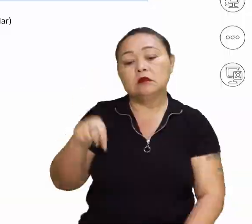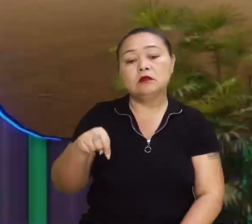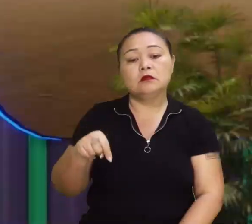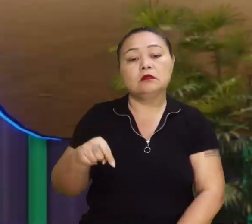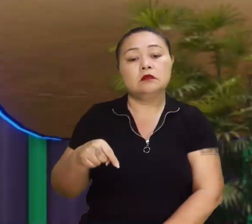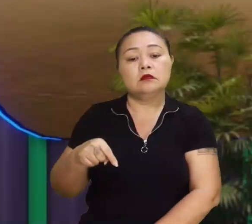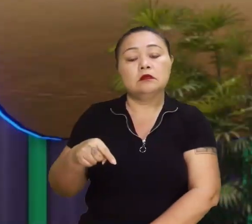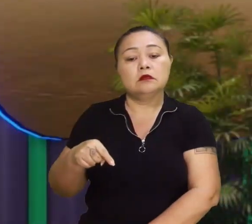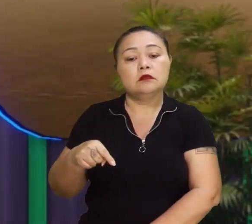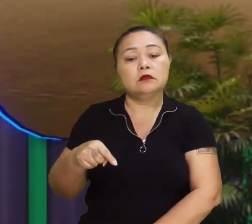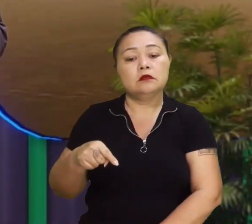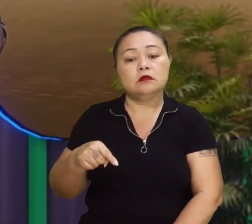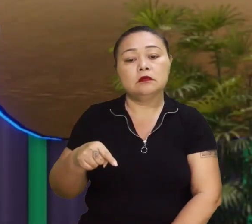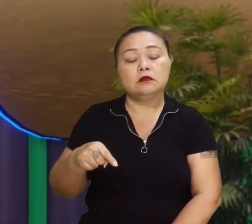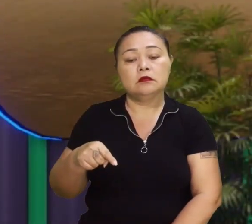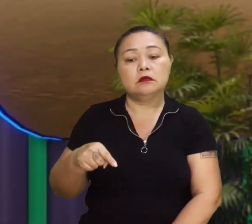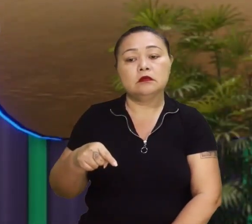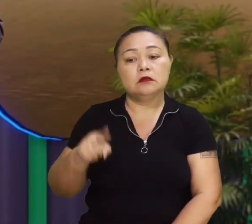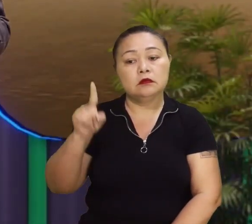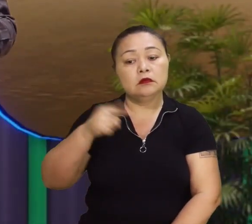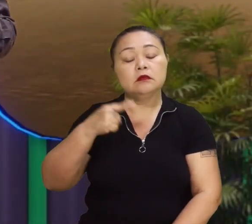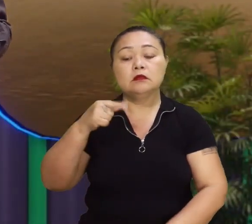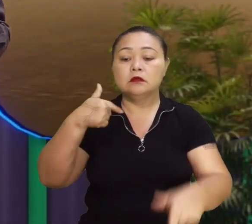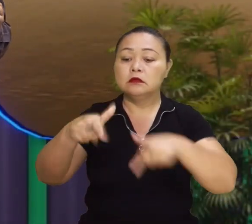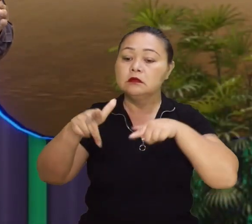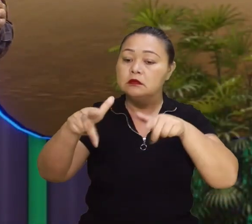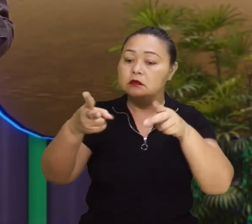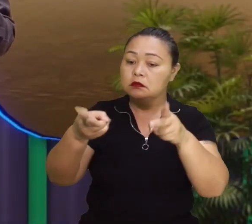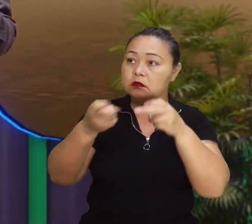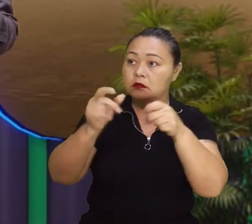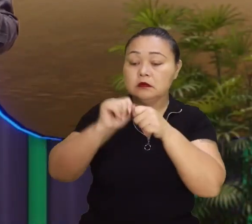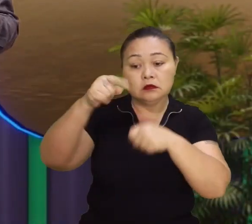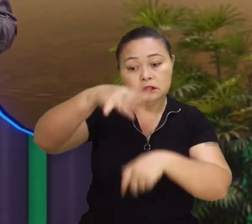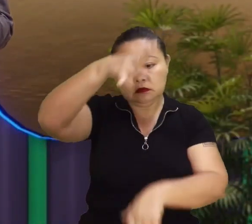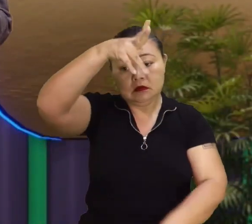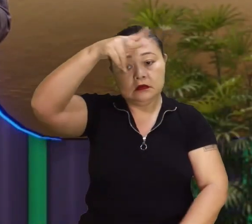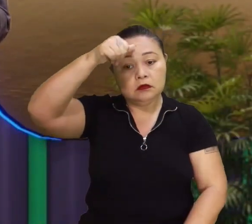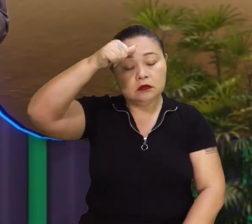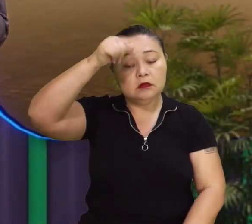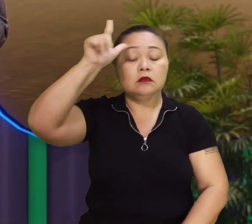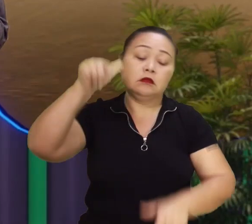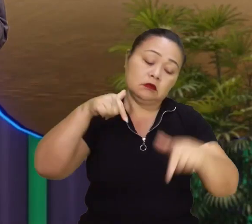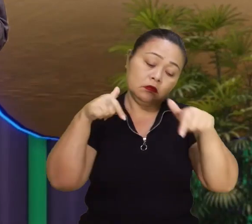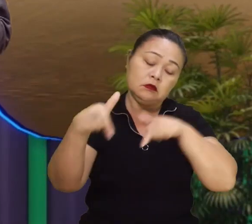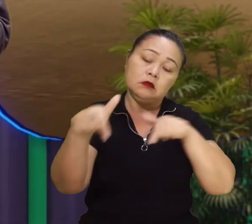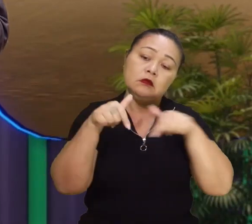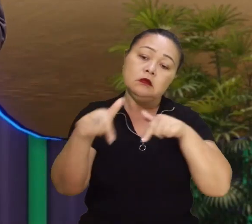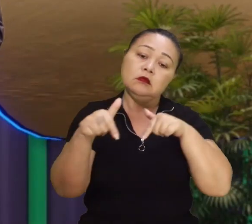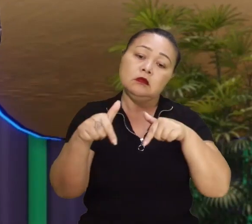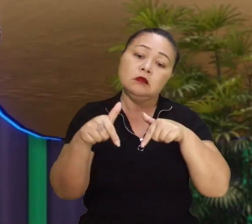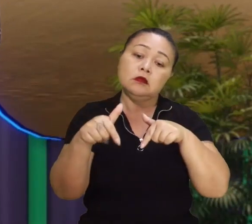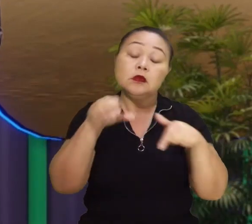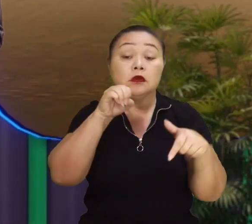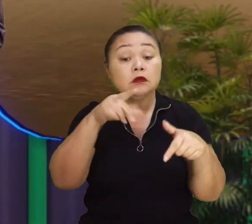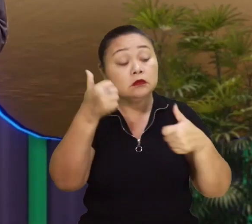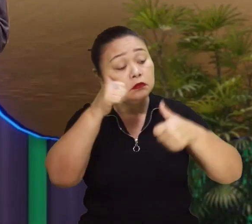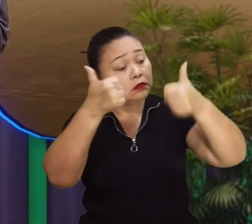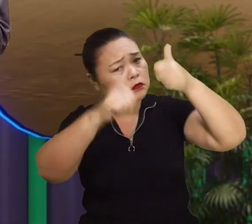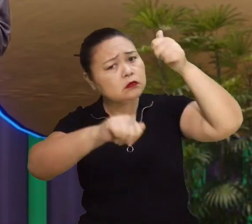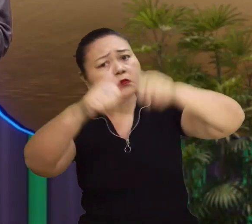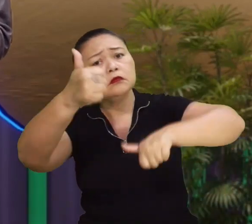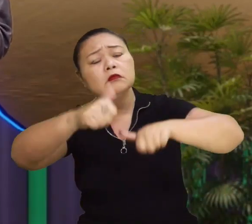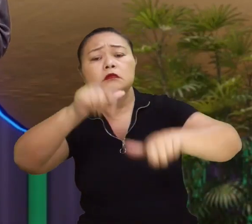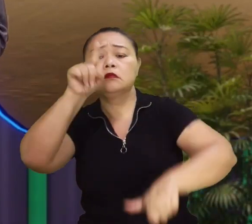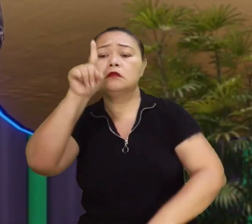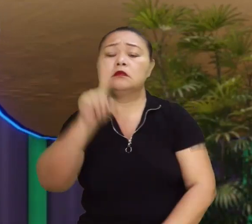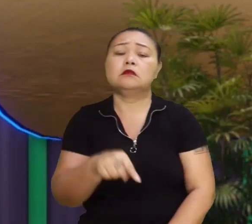Volta aí comigo, diretor. O trabalho extrativista aqui na Amazônia é um trabalho que, se nós formos analisar,